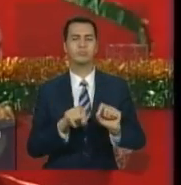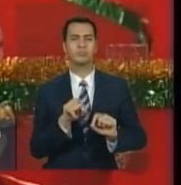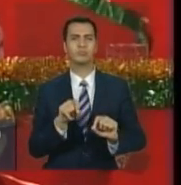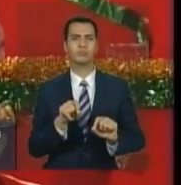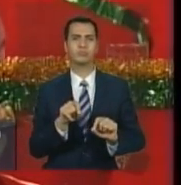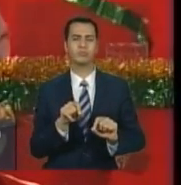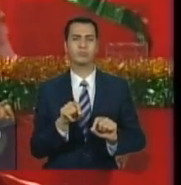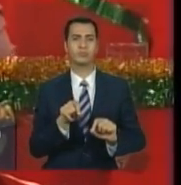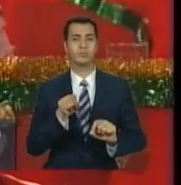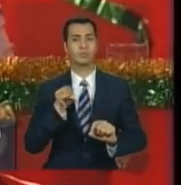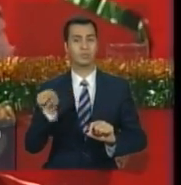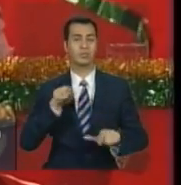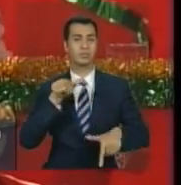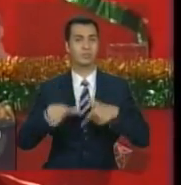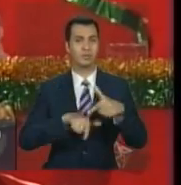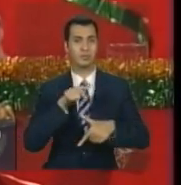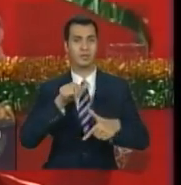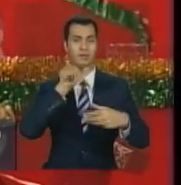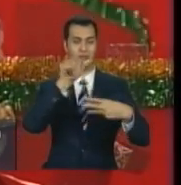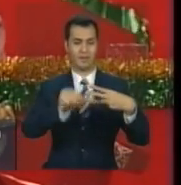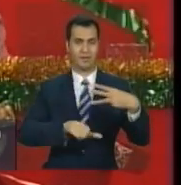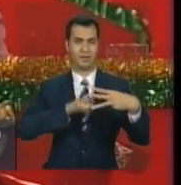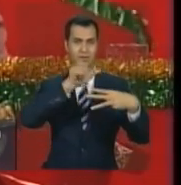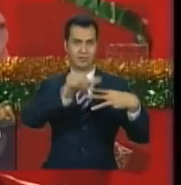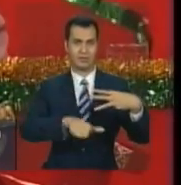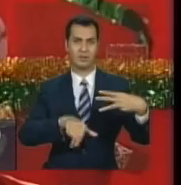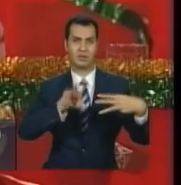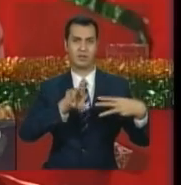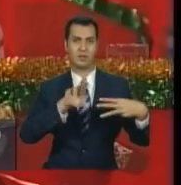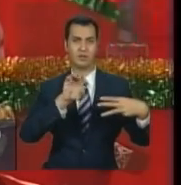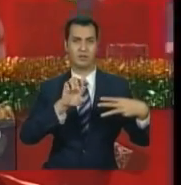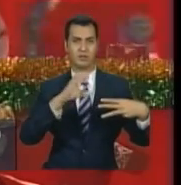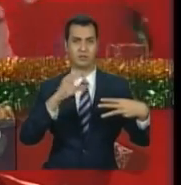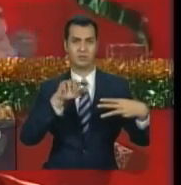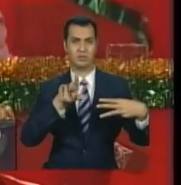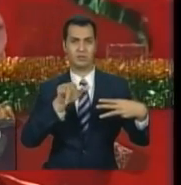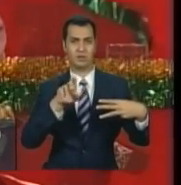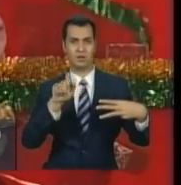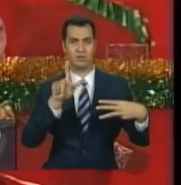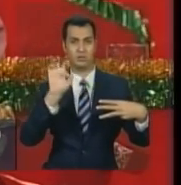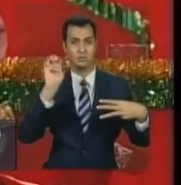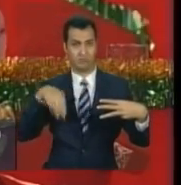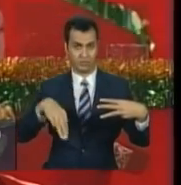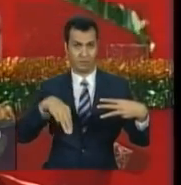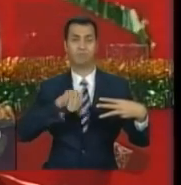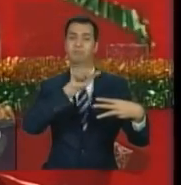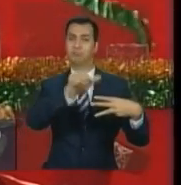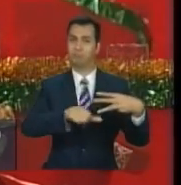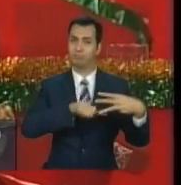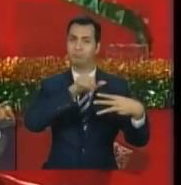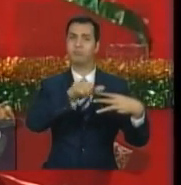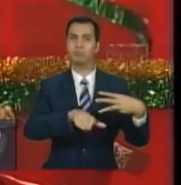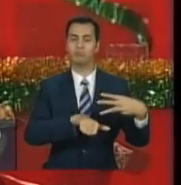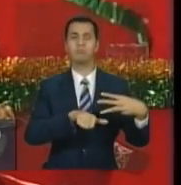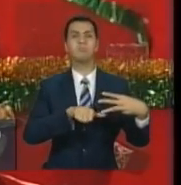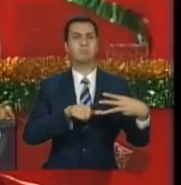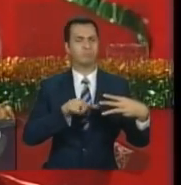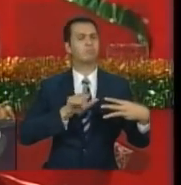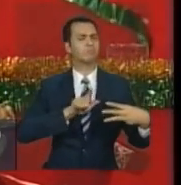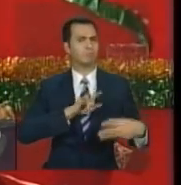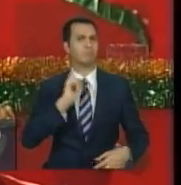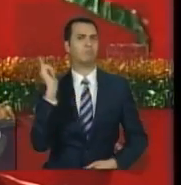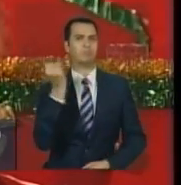a atividade de reciclagem de material. Um sentido, e mais do que um